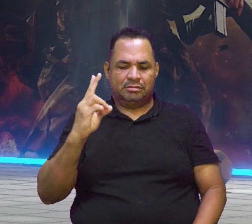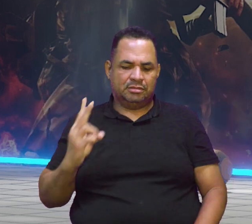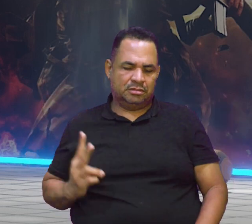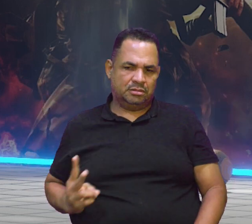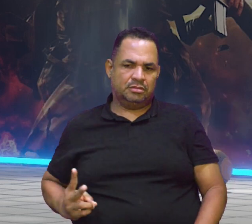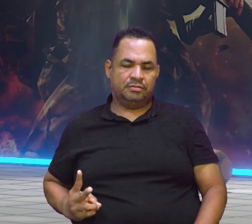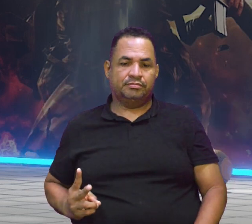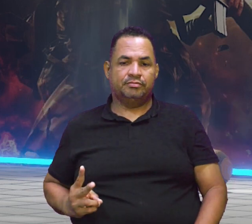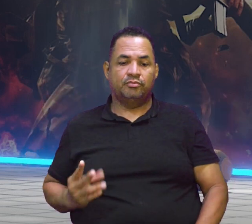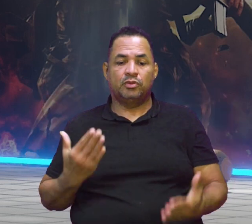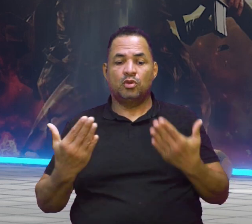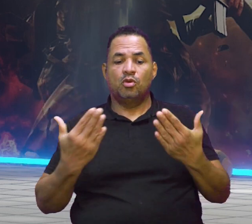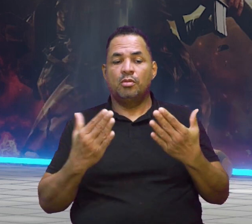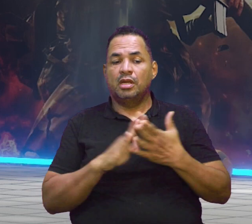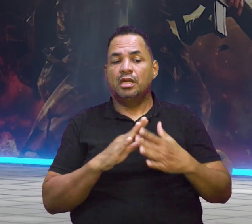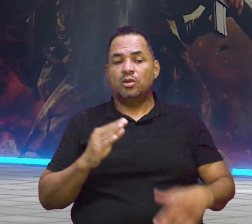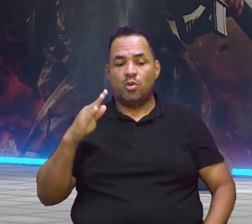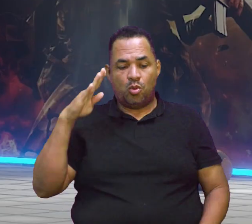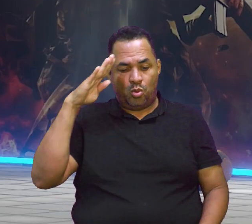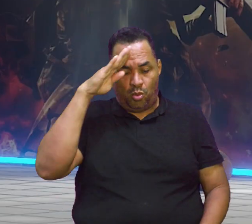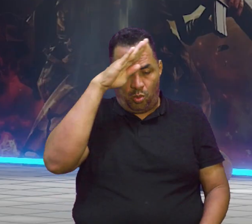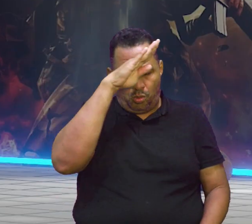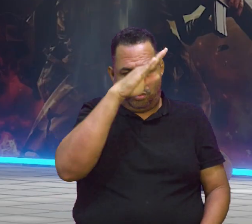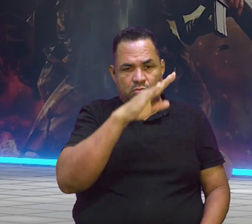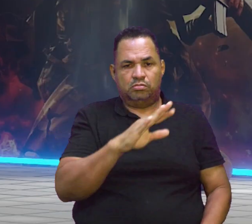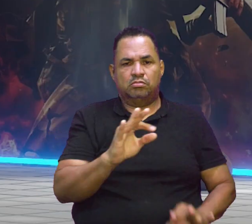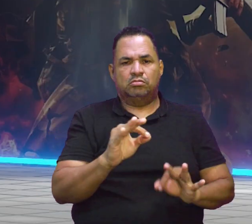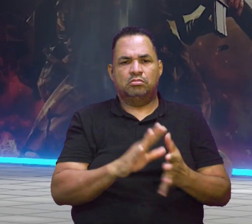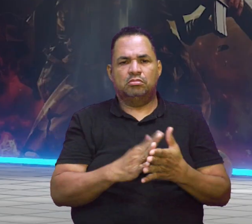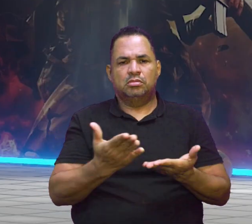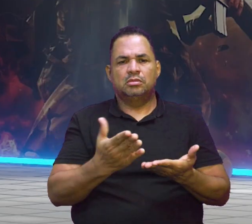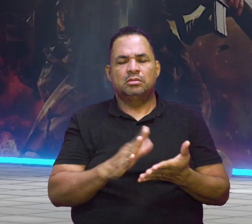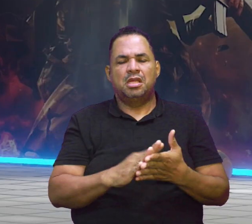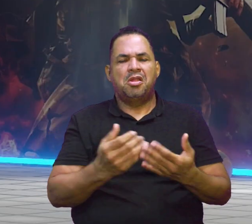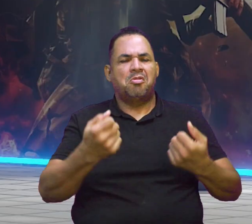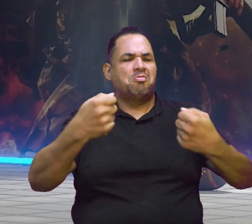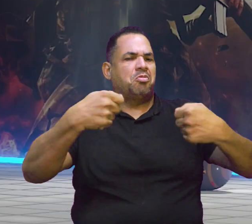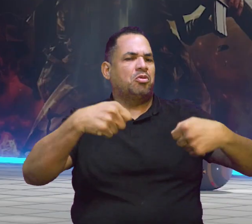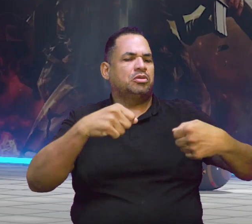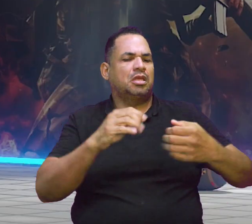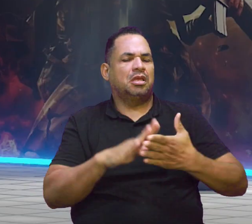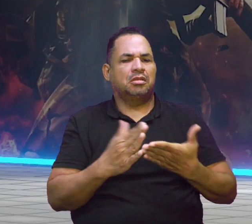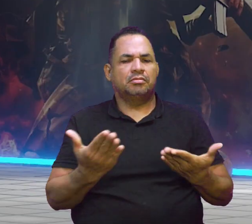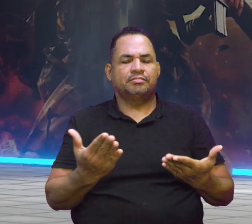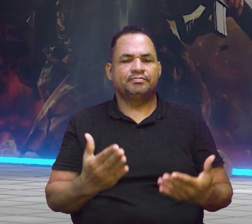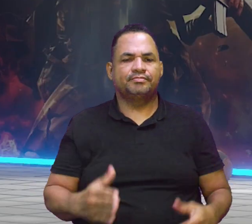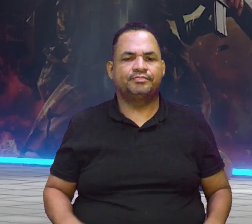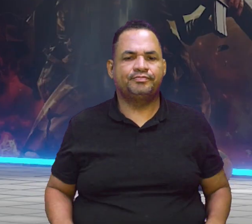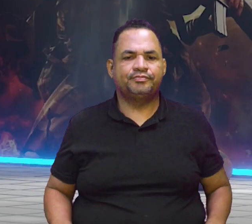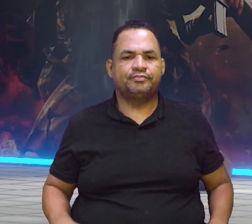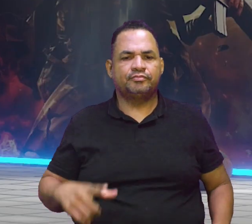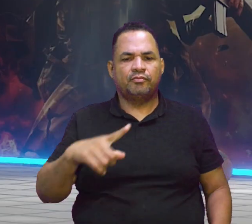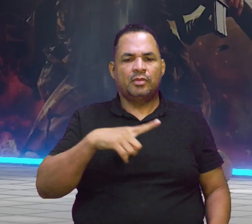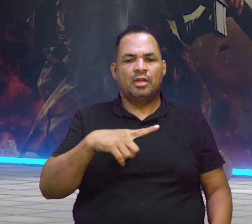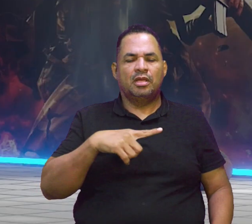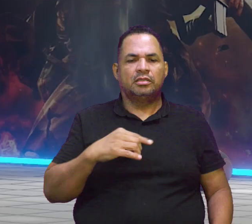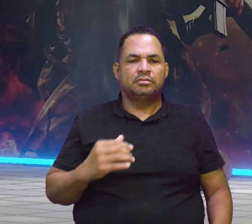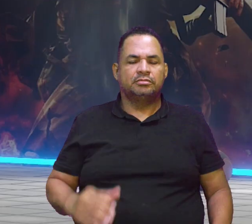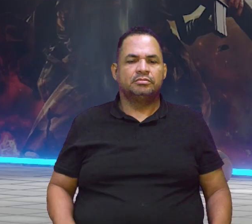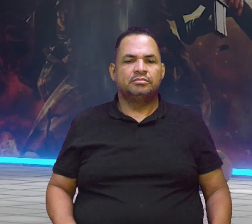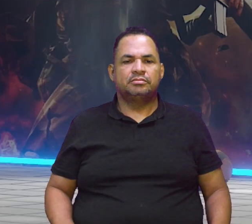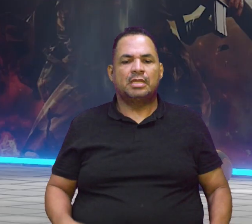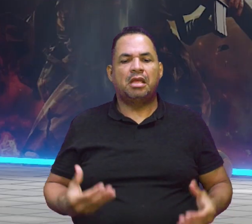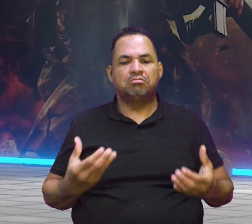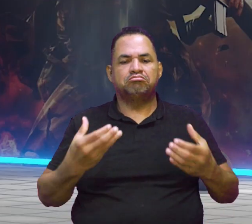ao Exército. Então, o Exército era a força armada mais poderosa do Brasil. Aqui tinha os cargos que pagavam mais,